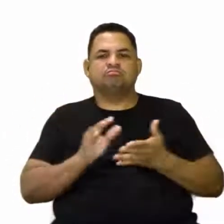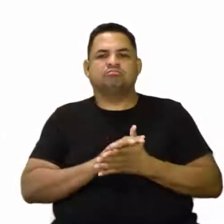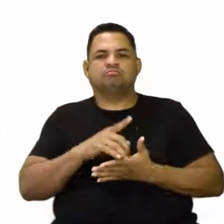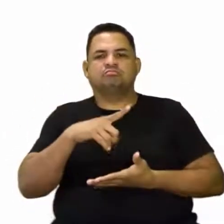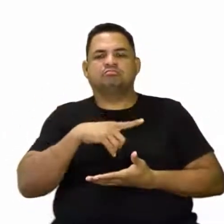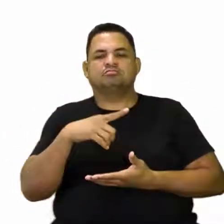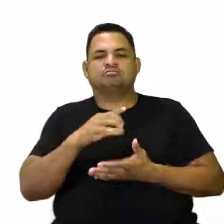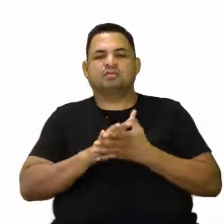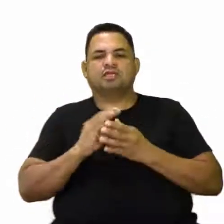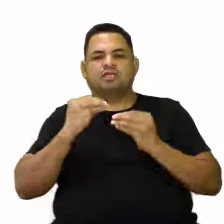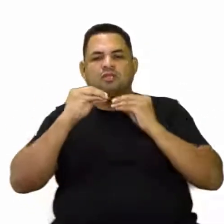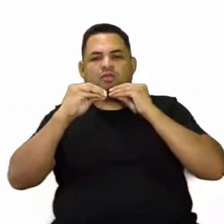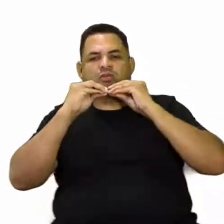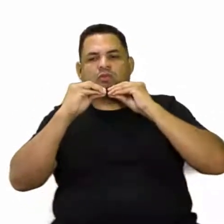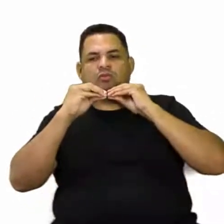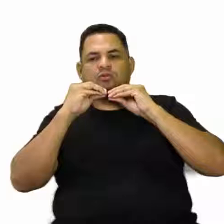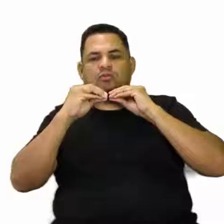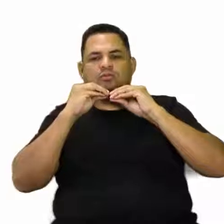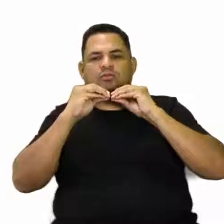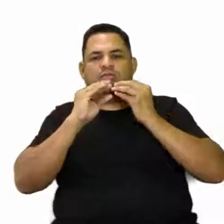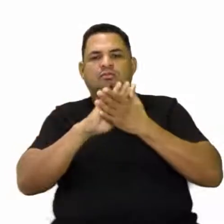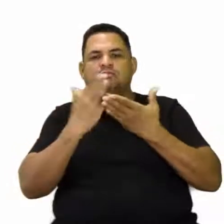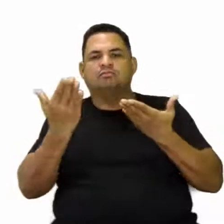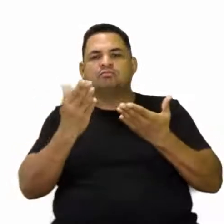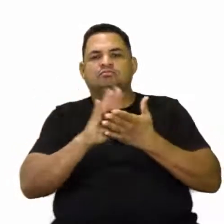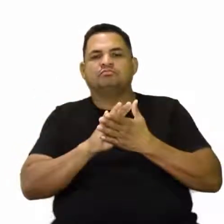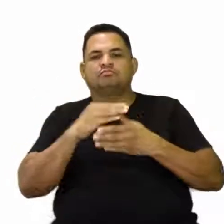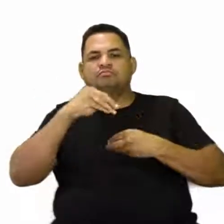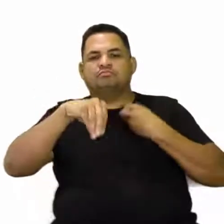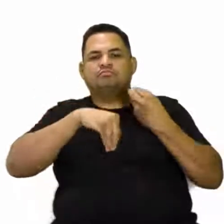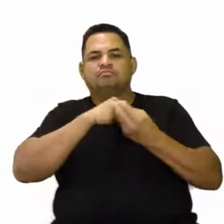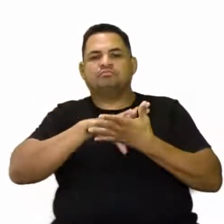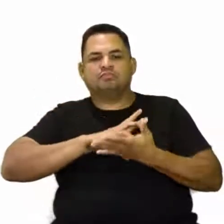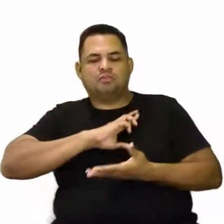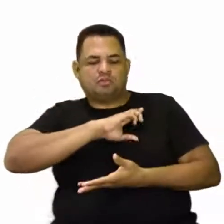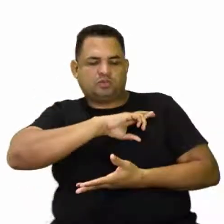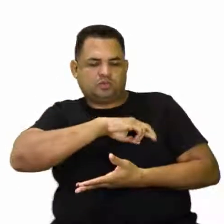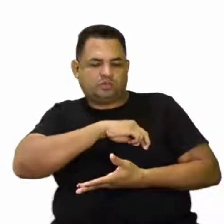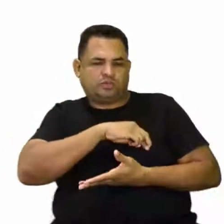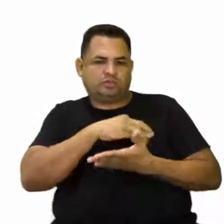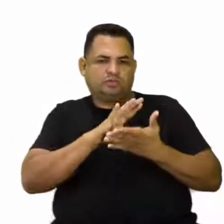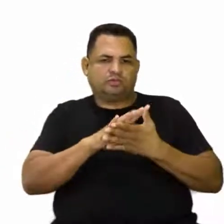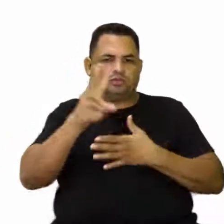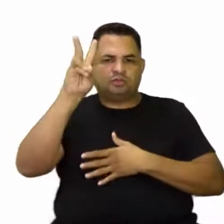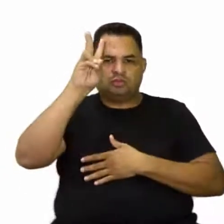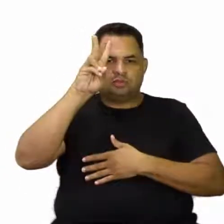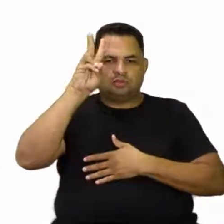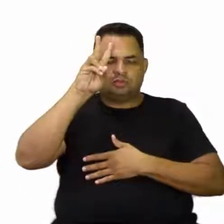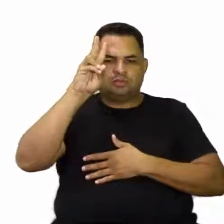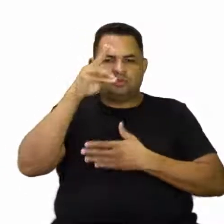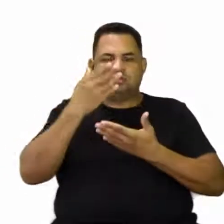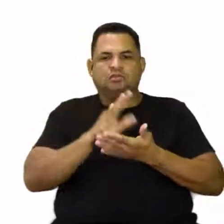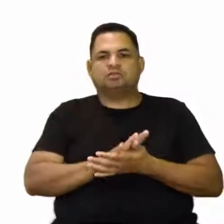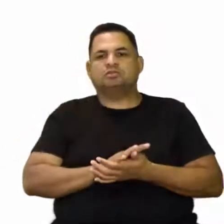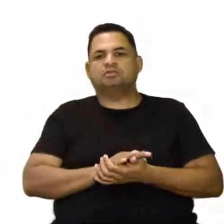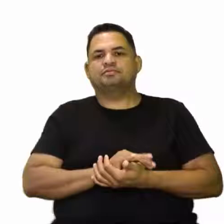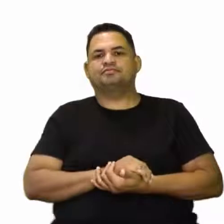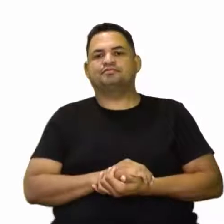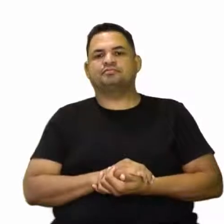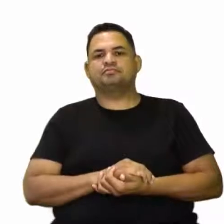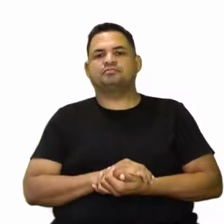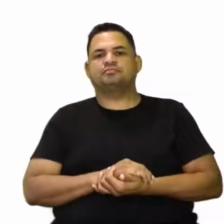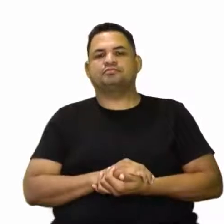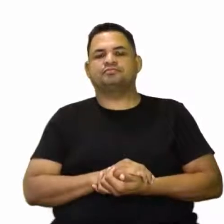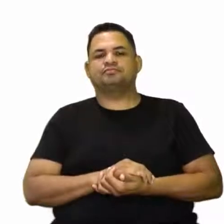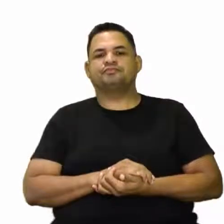essa novela misturando aí um pouco de romance, histórias. A Tainá vai já contar um pouquinho sobre a